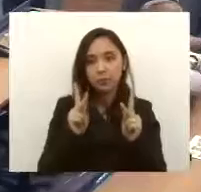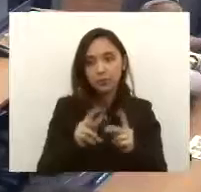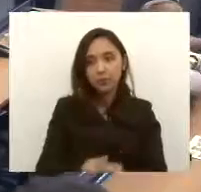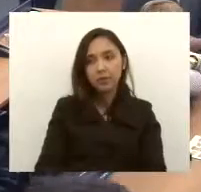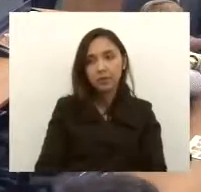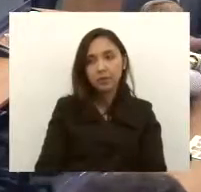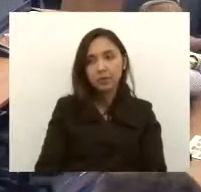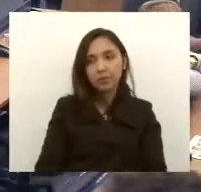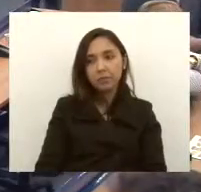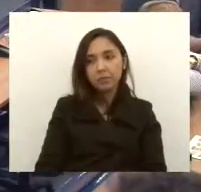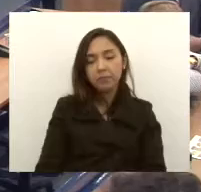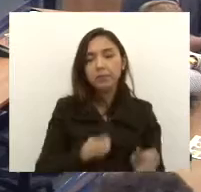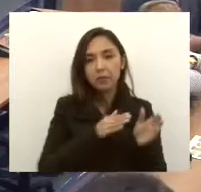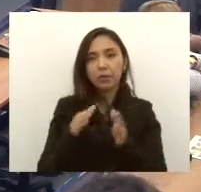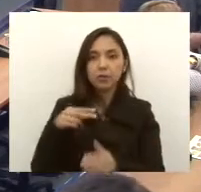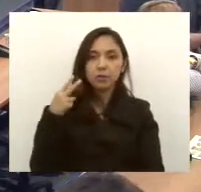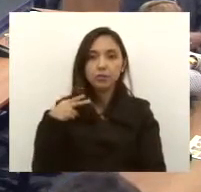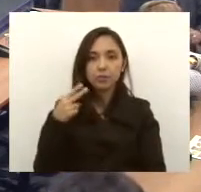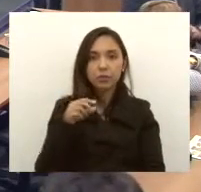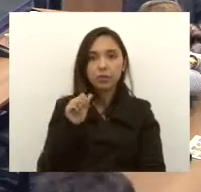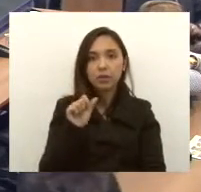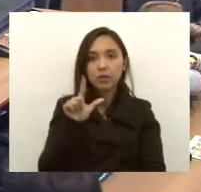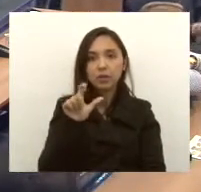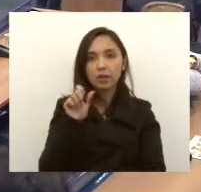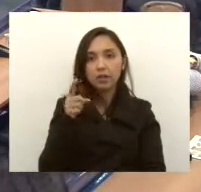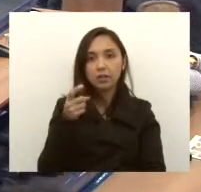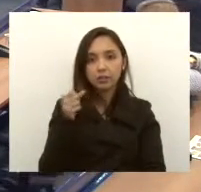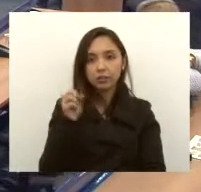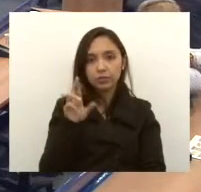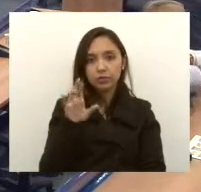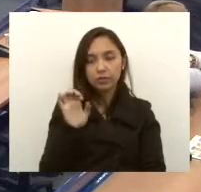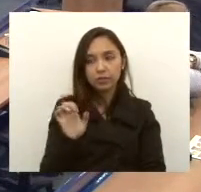presidente. Pela ordem, vereador doutor Alexandre Dentista.